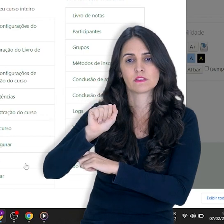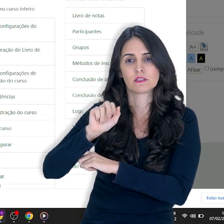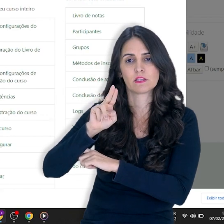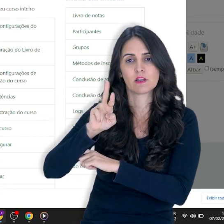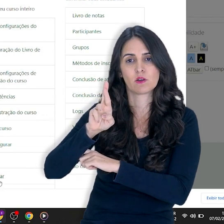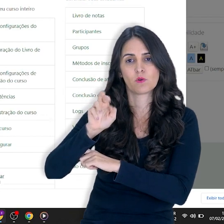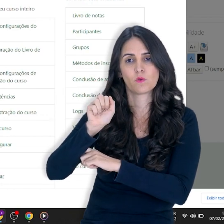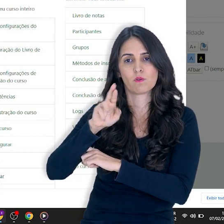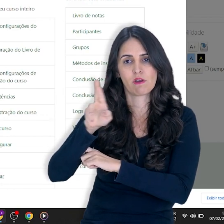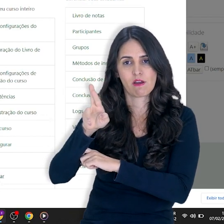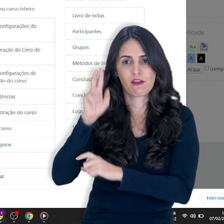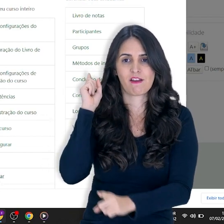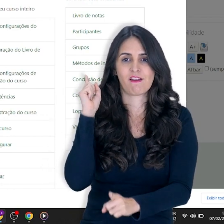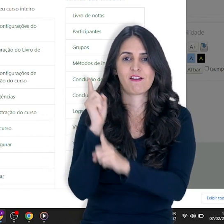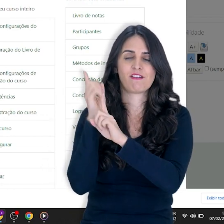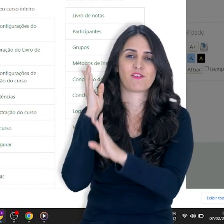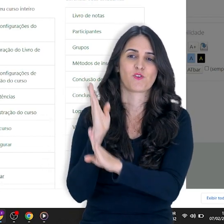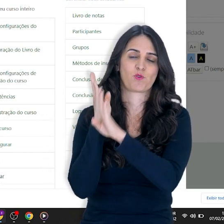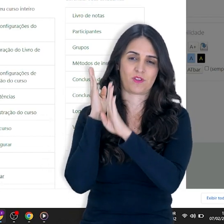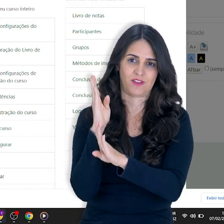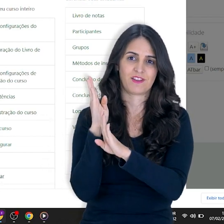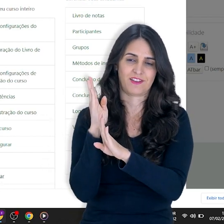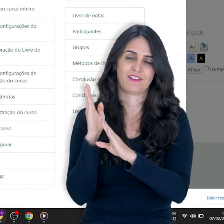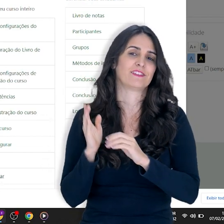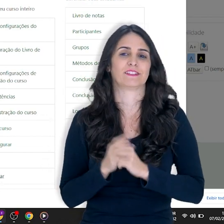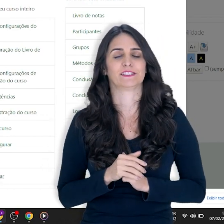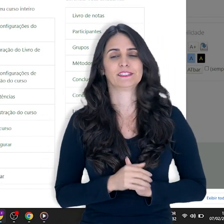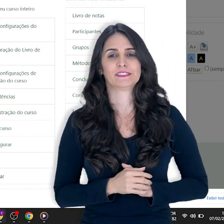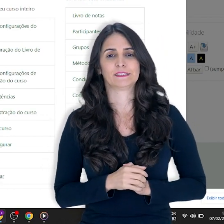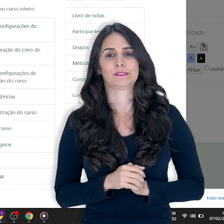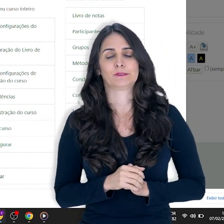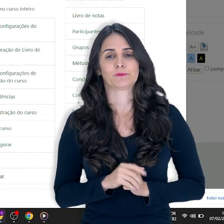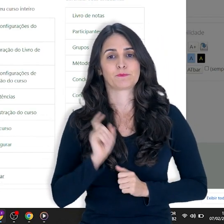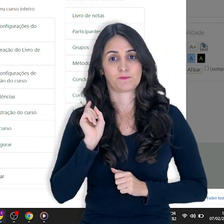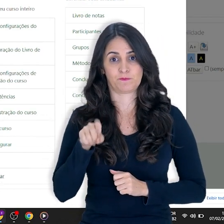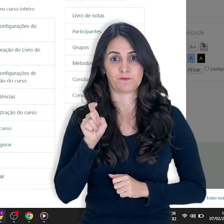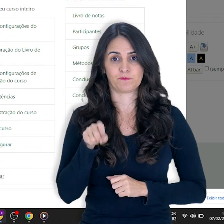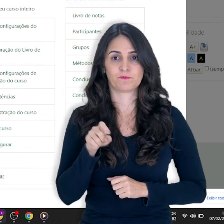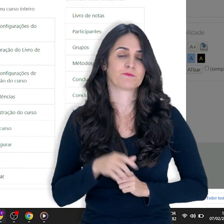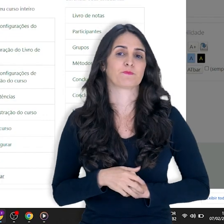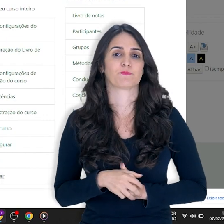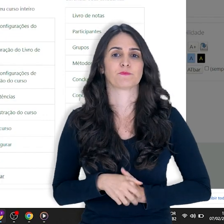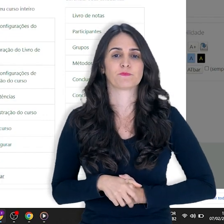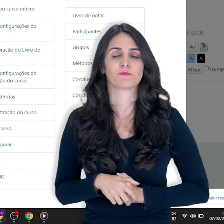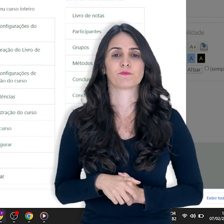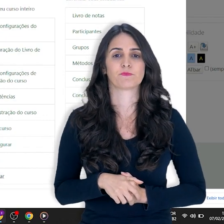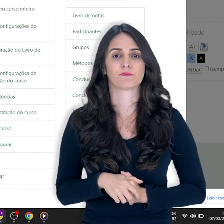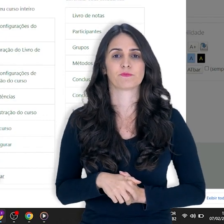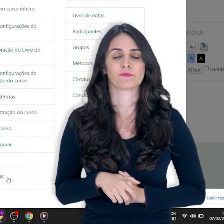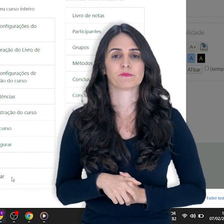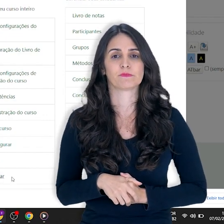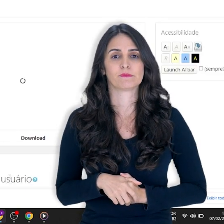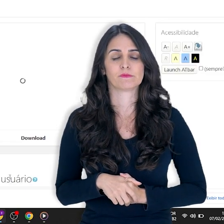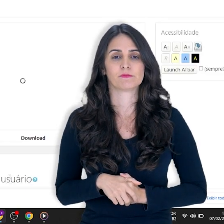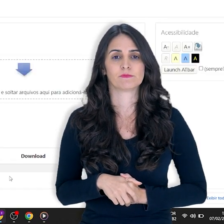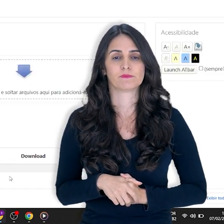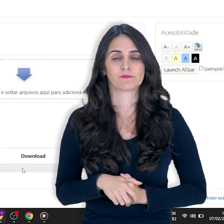restaurar. Então aqui embaixo está o restaurar. Eu vou clicar em restaurar.